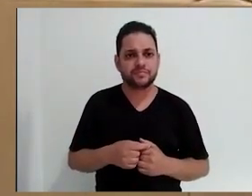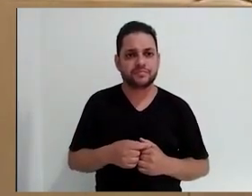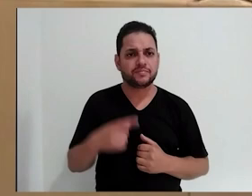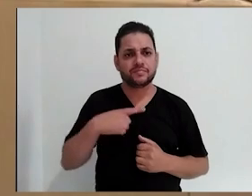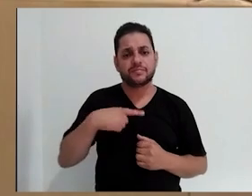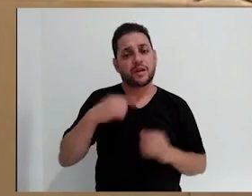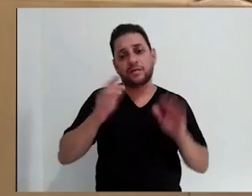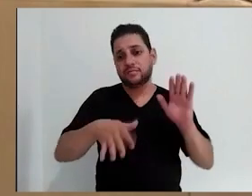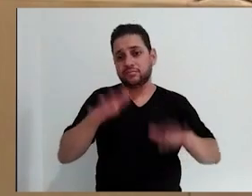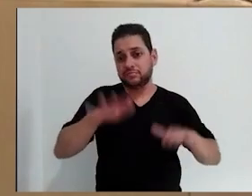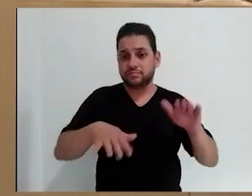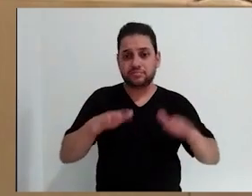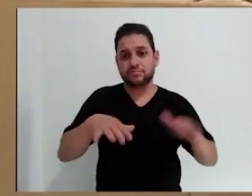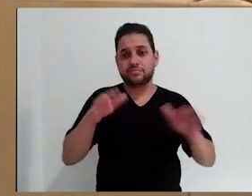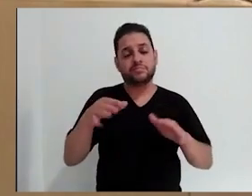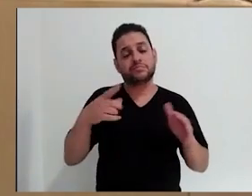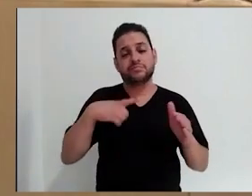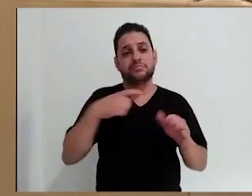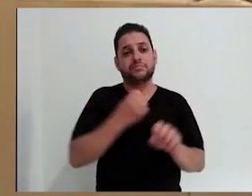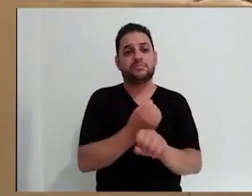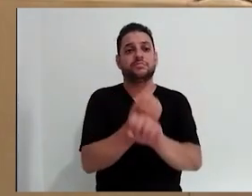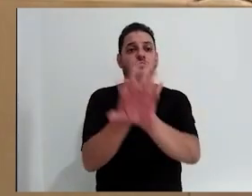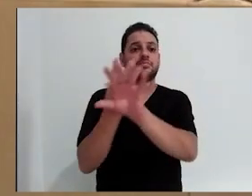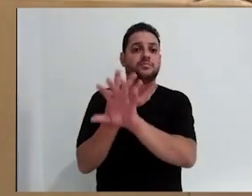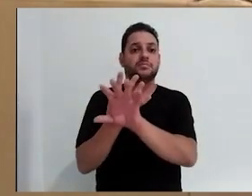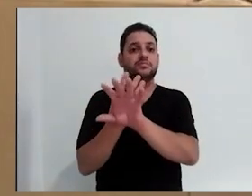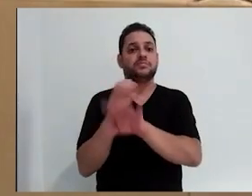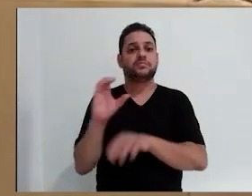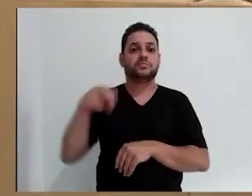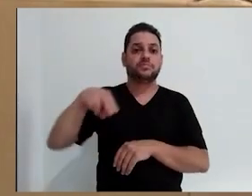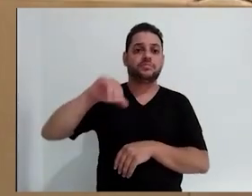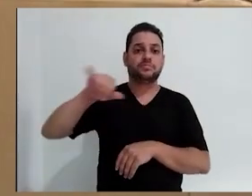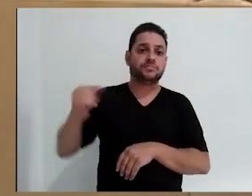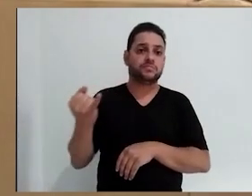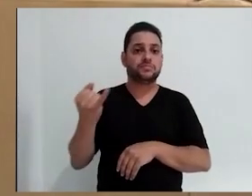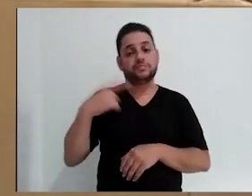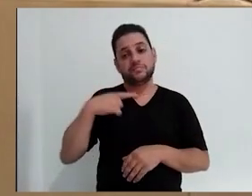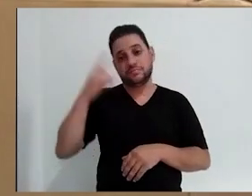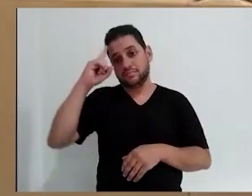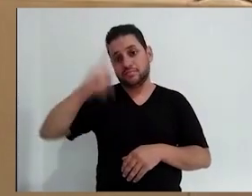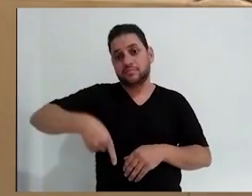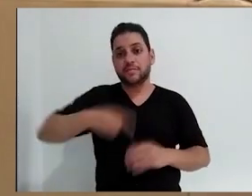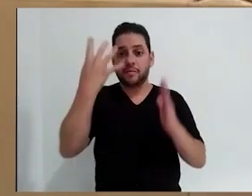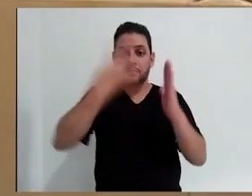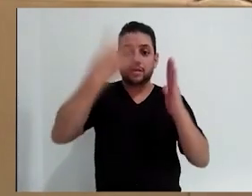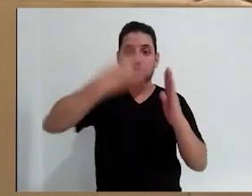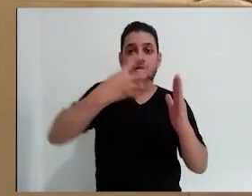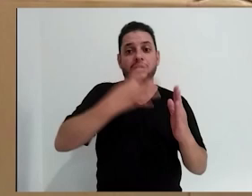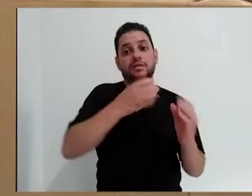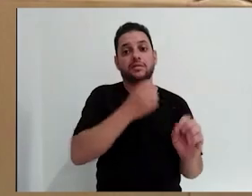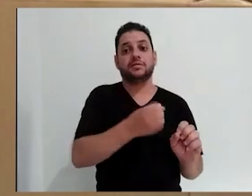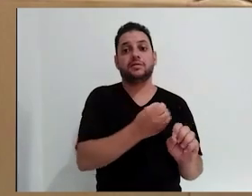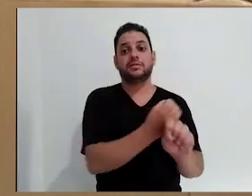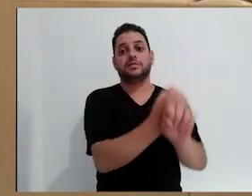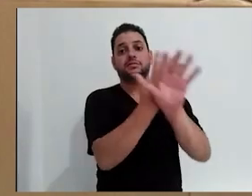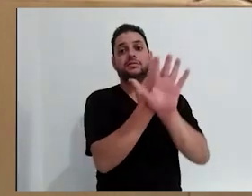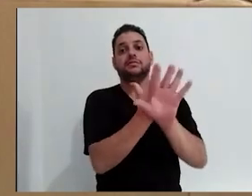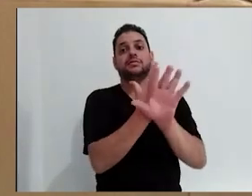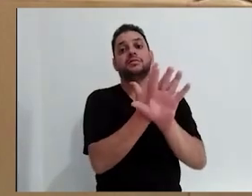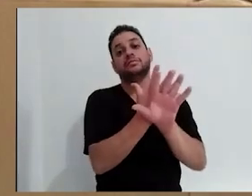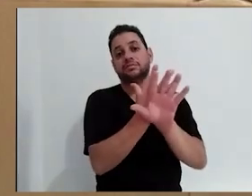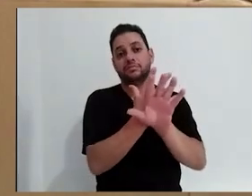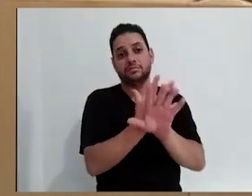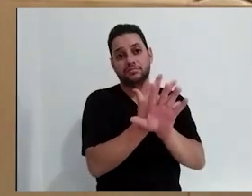época da Covid ainda, que o CNJ mandando fazer a perícia online, né, como você falou, e o